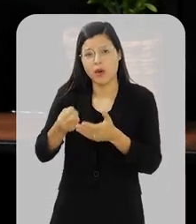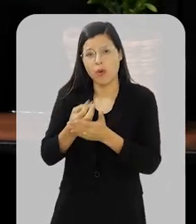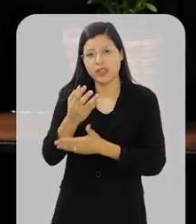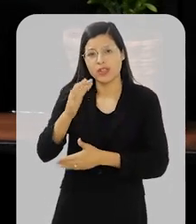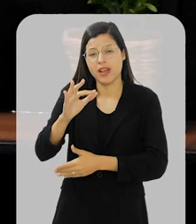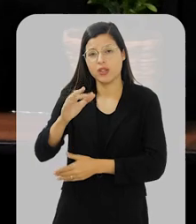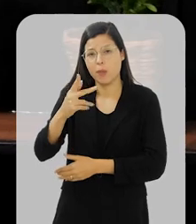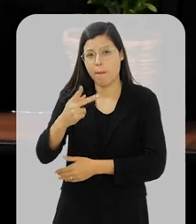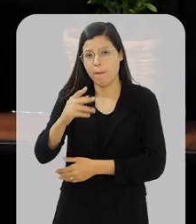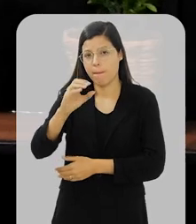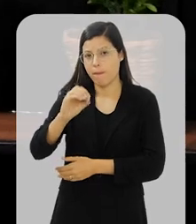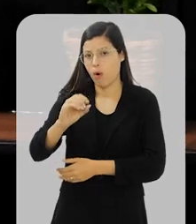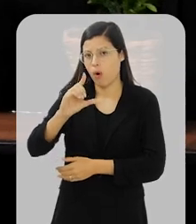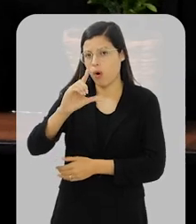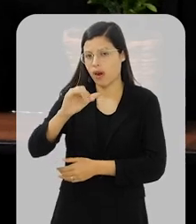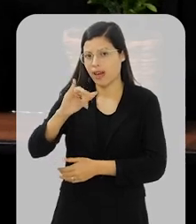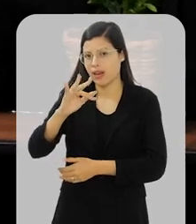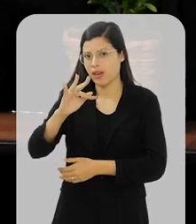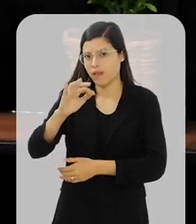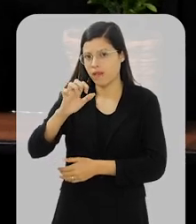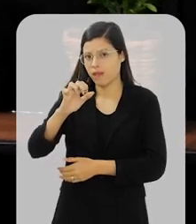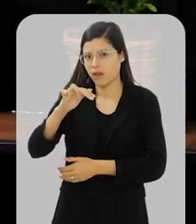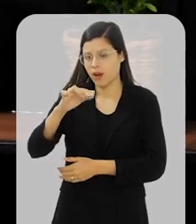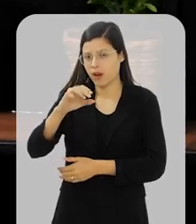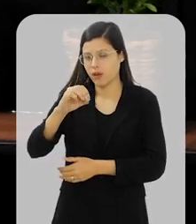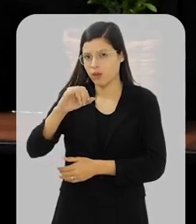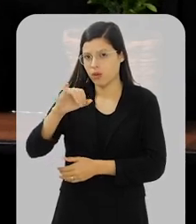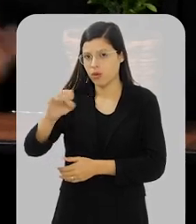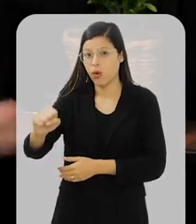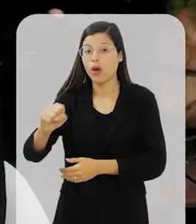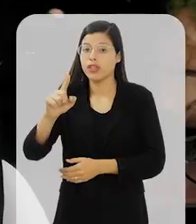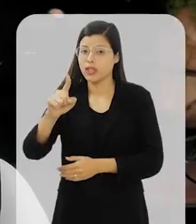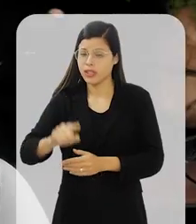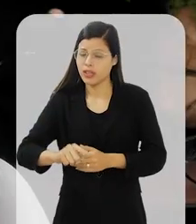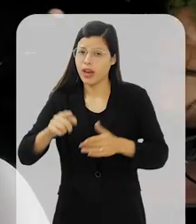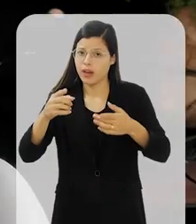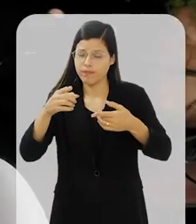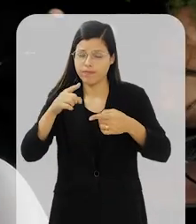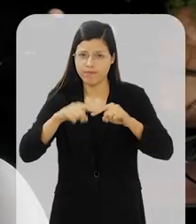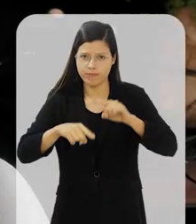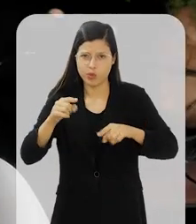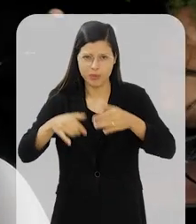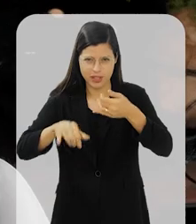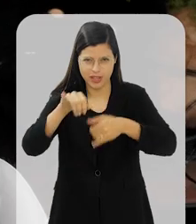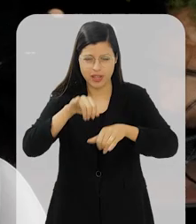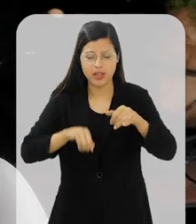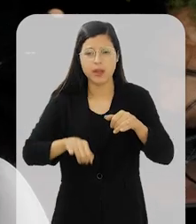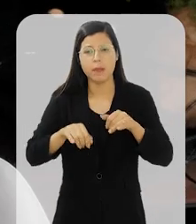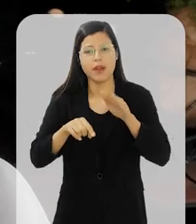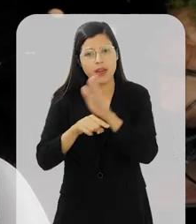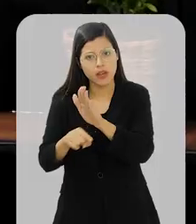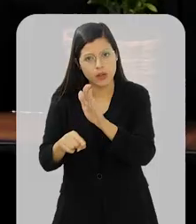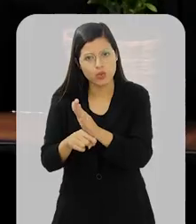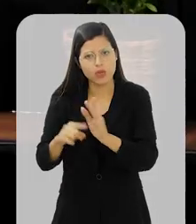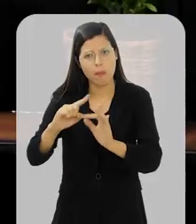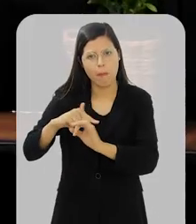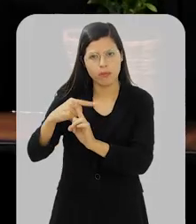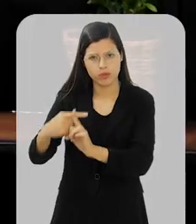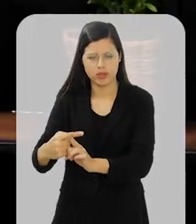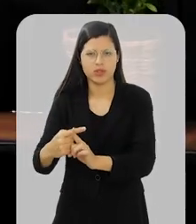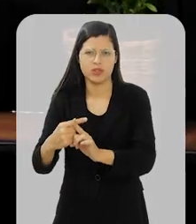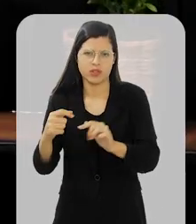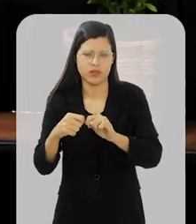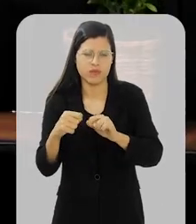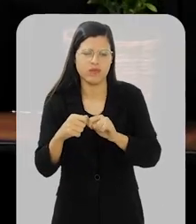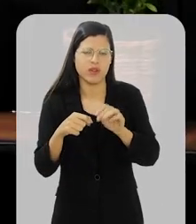que são os compostos químicos que promovem, né, os efeitos benéficos nesses estudos que nós temos realizado no grupo,